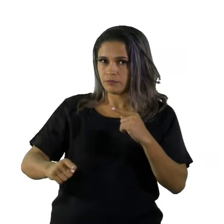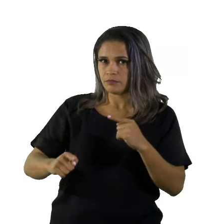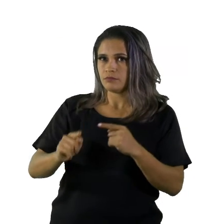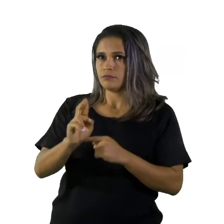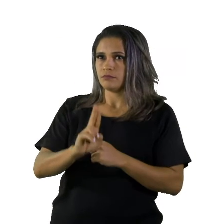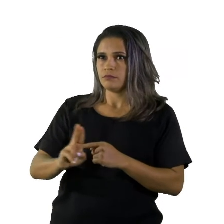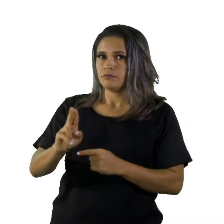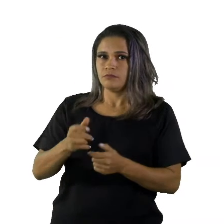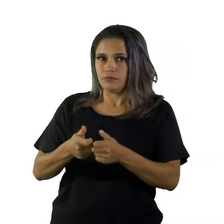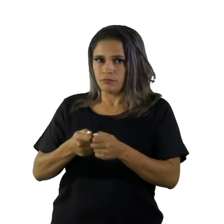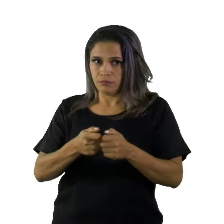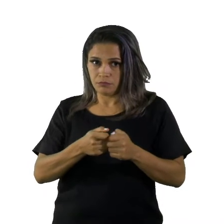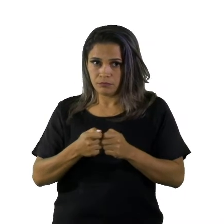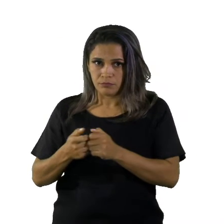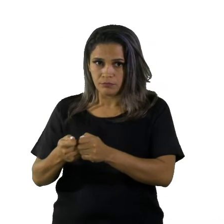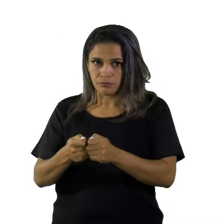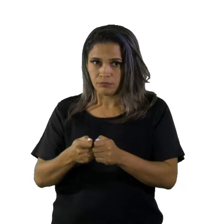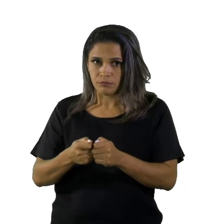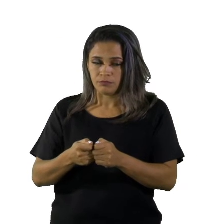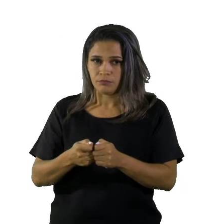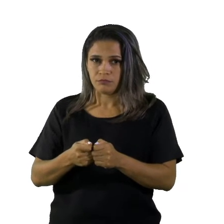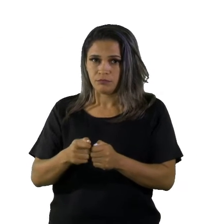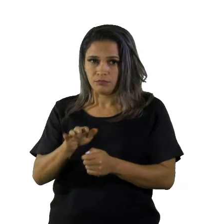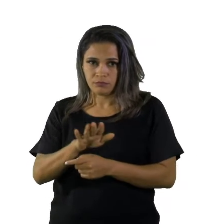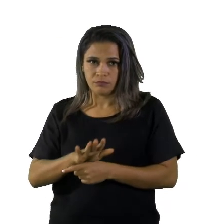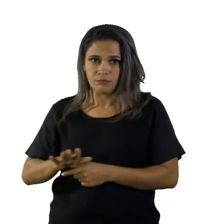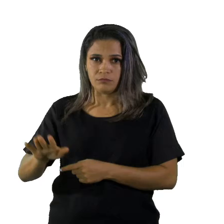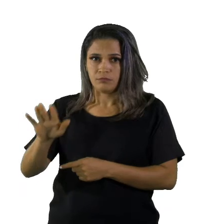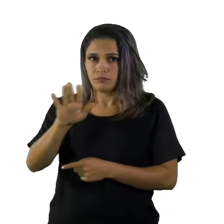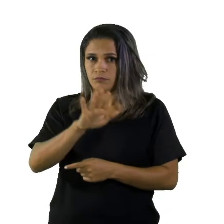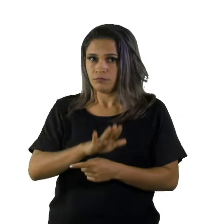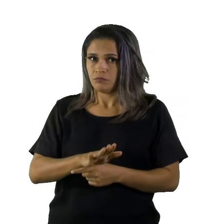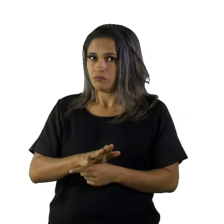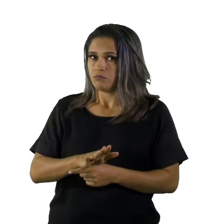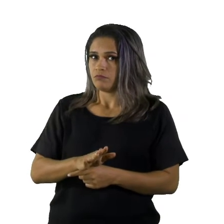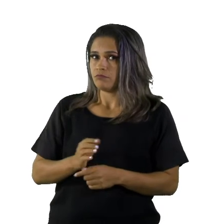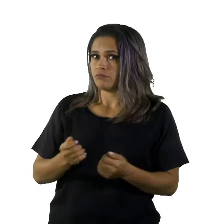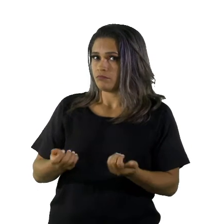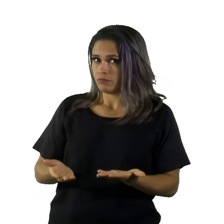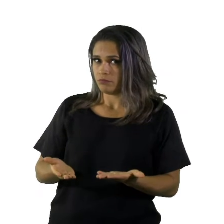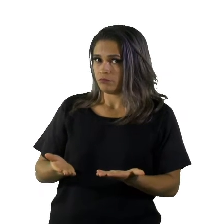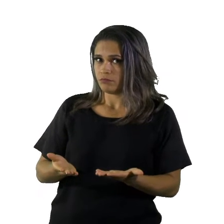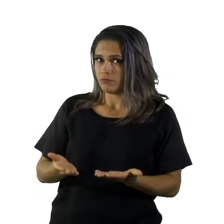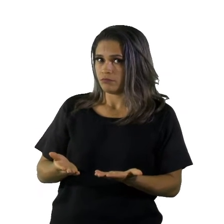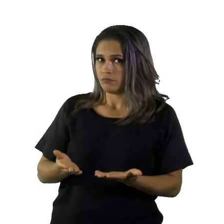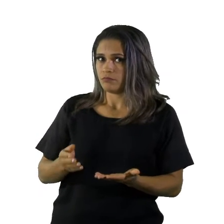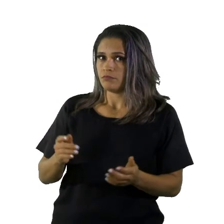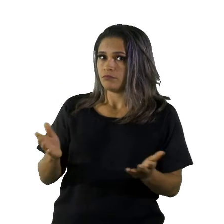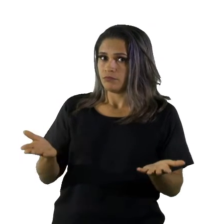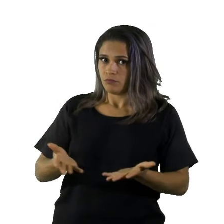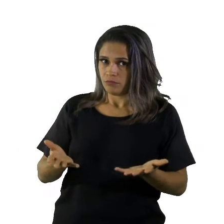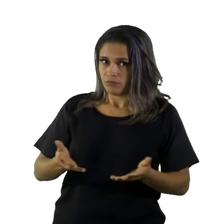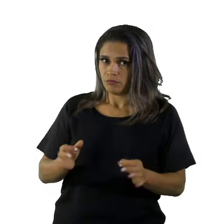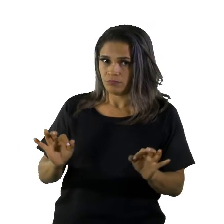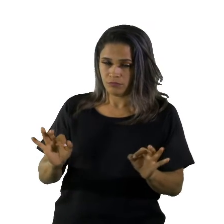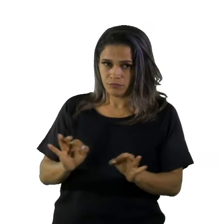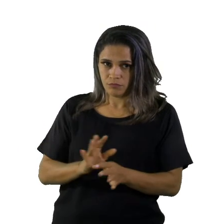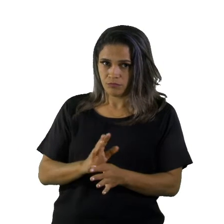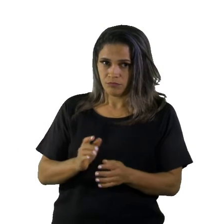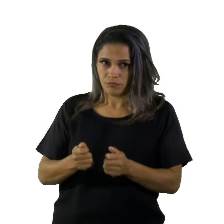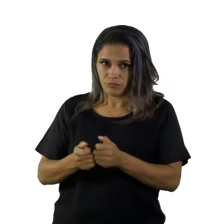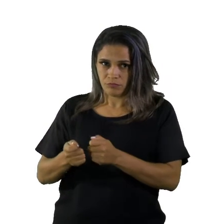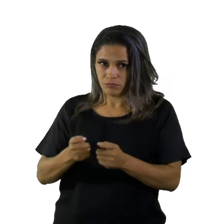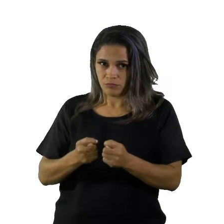títulos de videogames em níveis generalizados seria mais efetiva que as medidas utilizadas hoje de